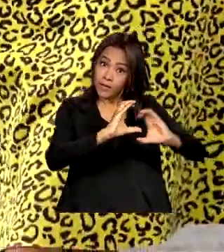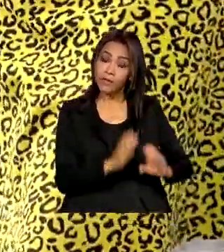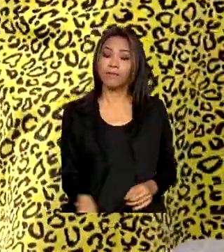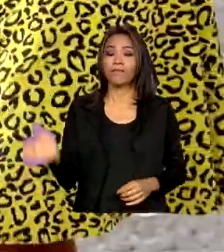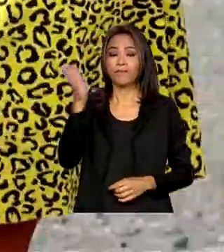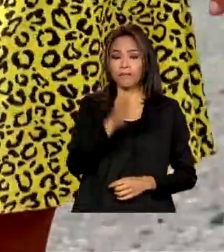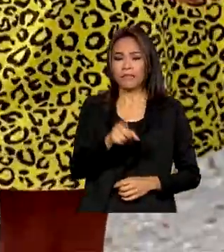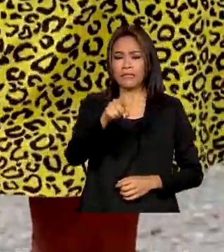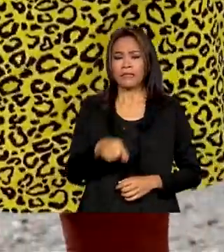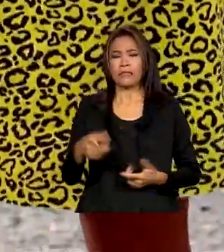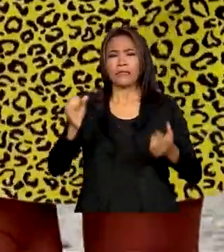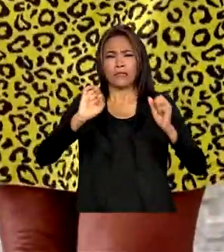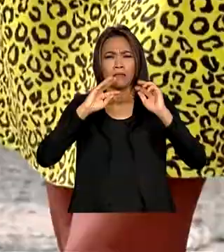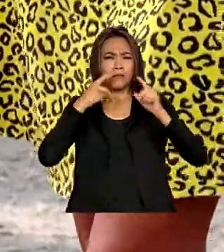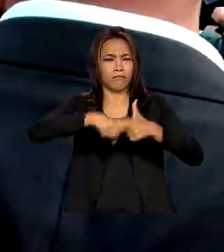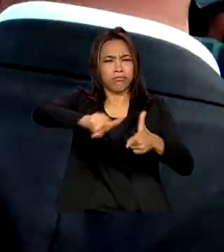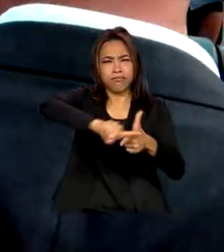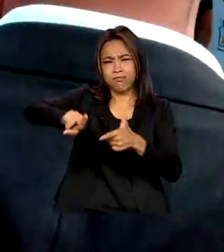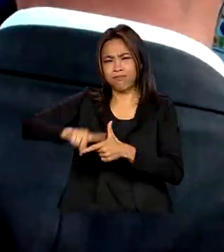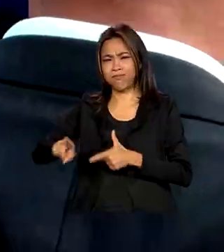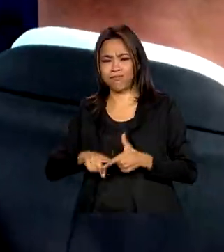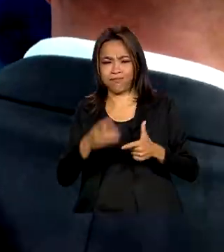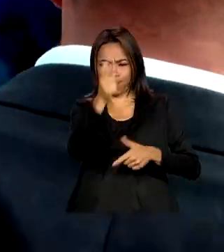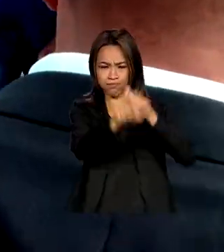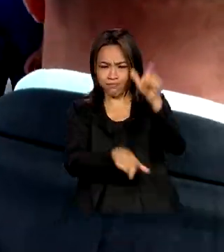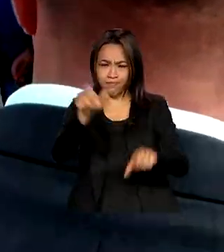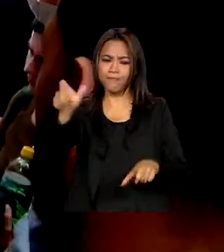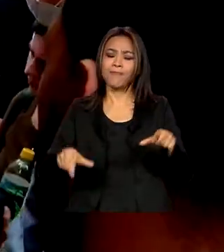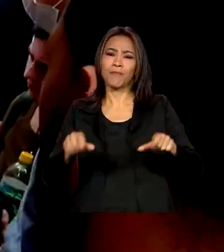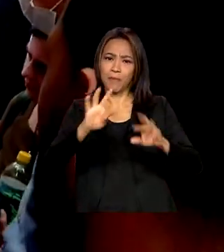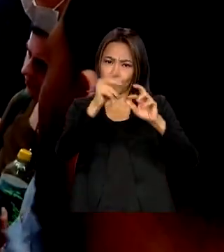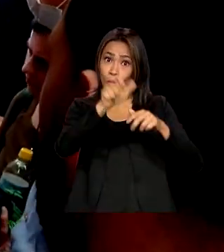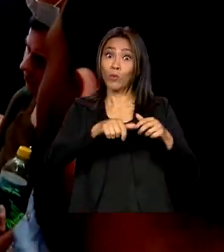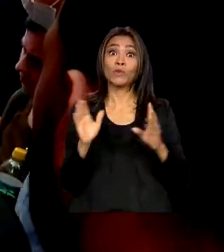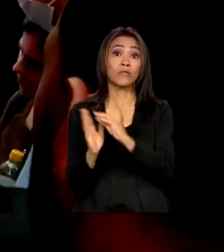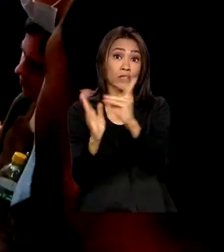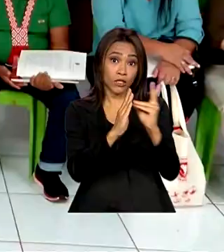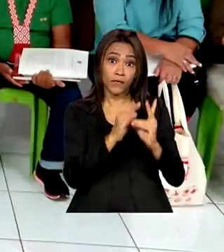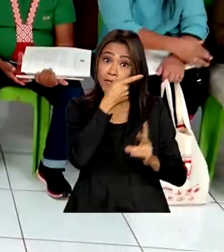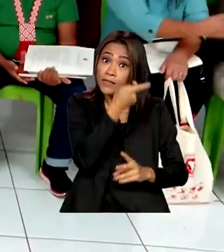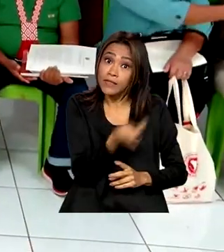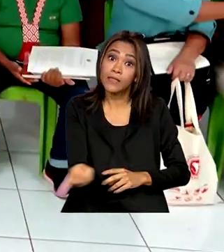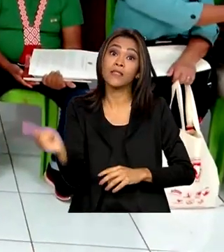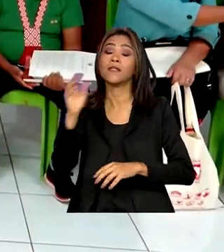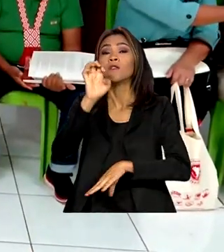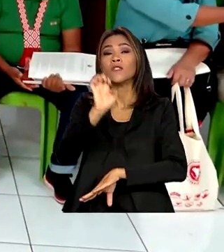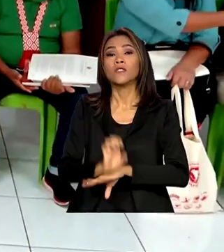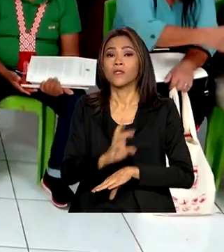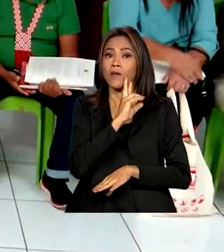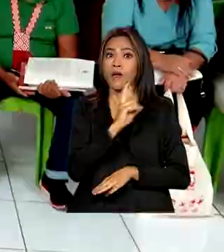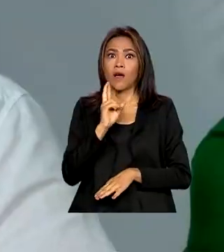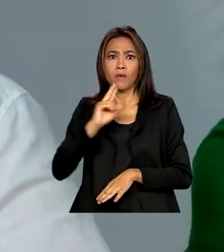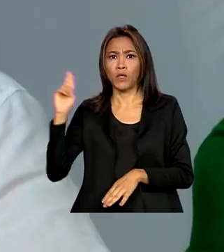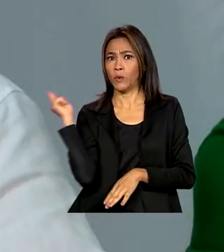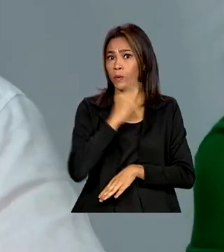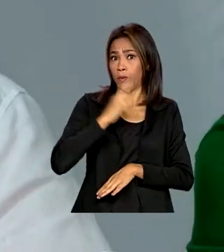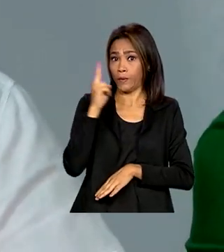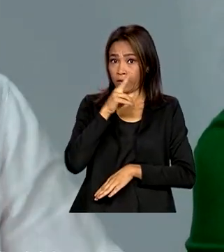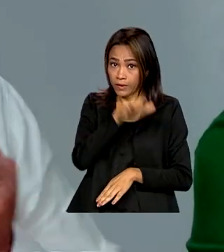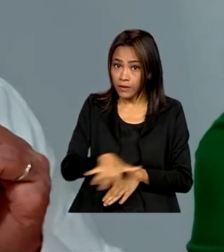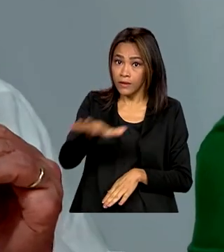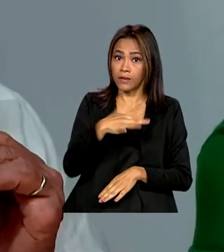Crise humanitária em terra Yanomami. Presidente Lula visita indígenas em Roraima e governo declara emergência em saúde